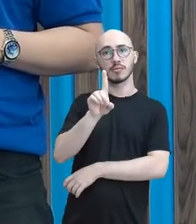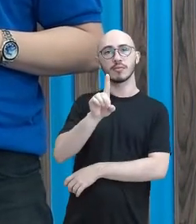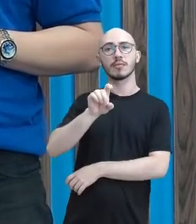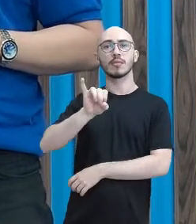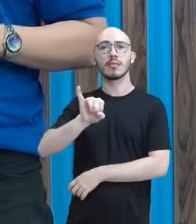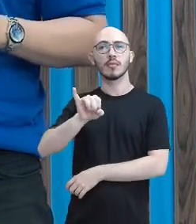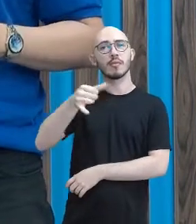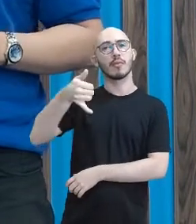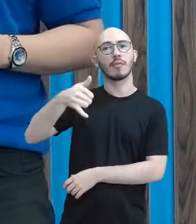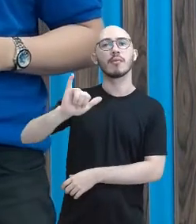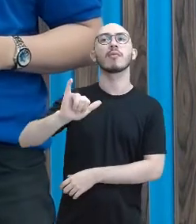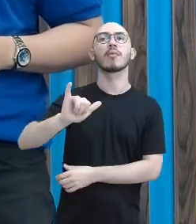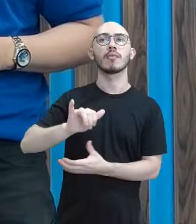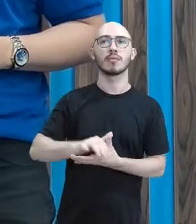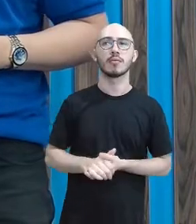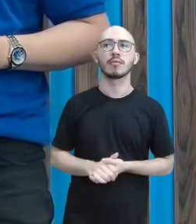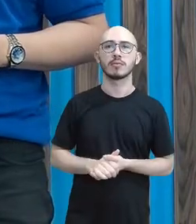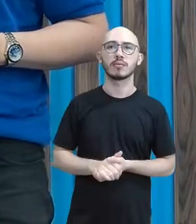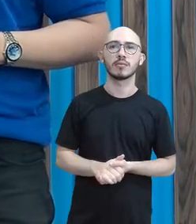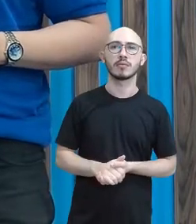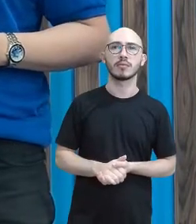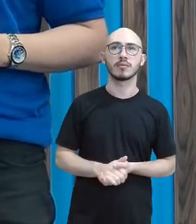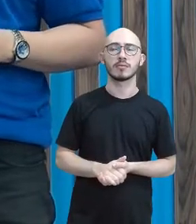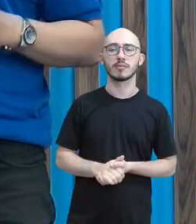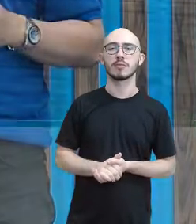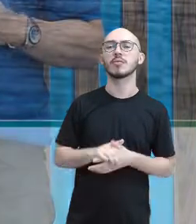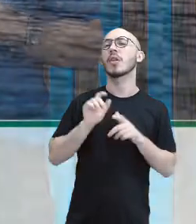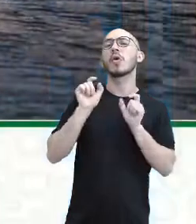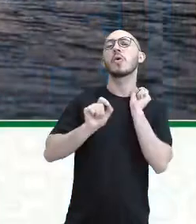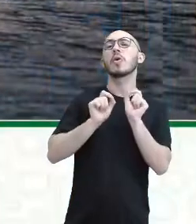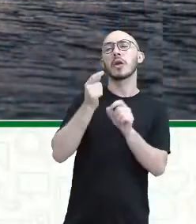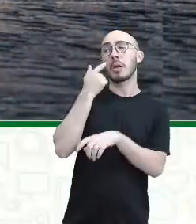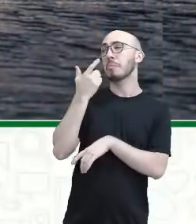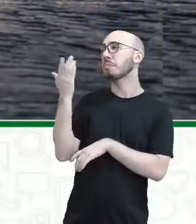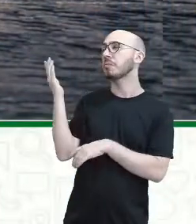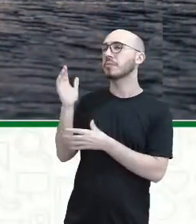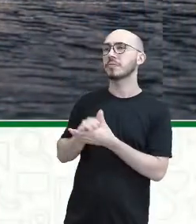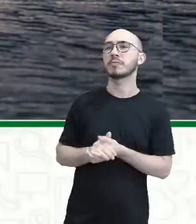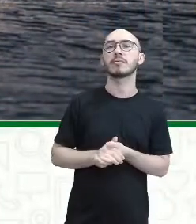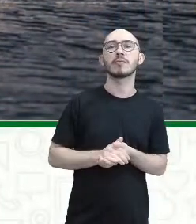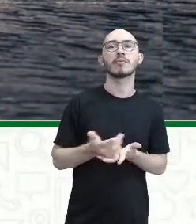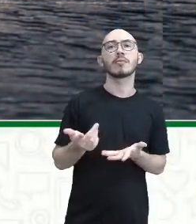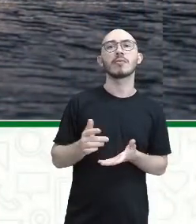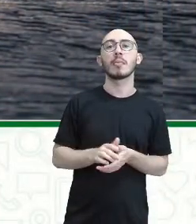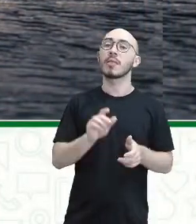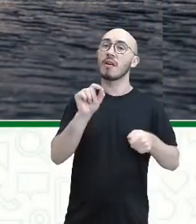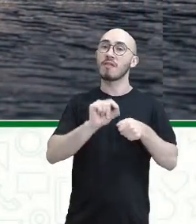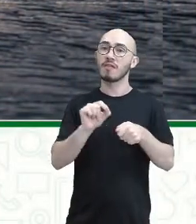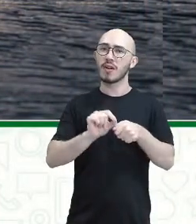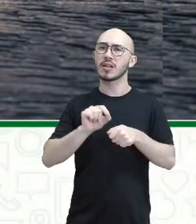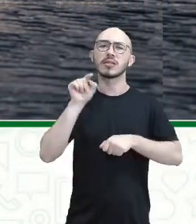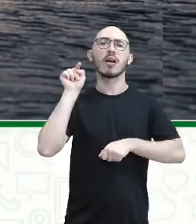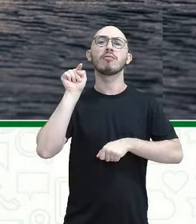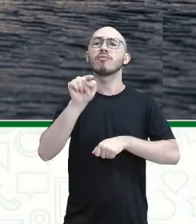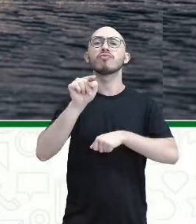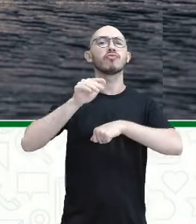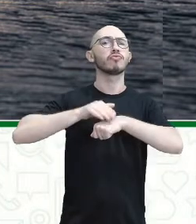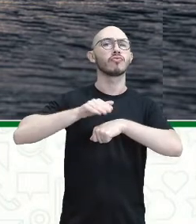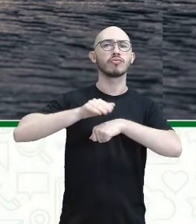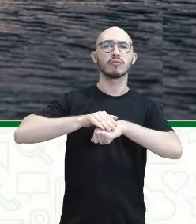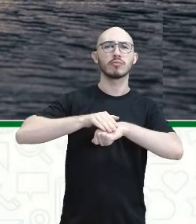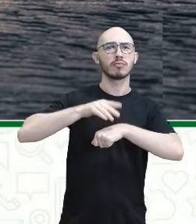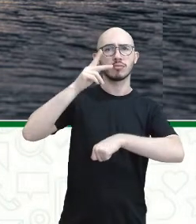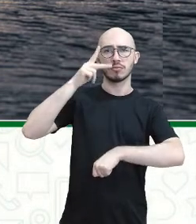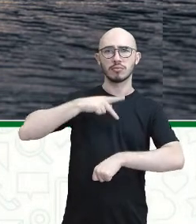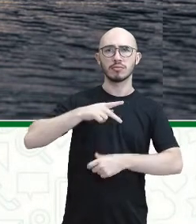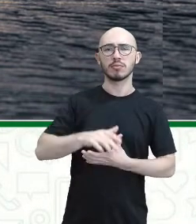DIY. Do it yourself. Então, o que é que a gente tem do it yourself? Faça você